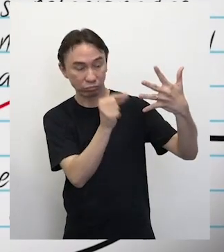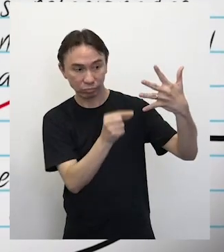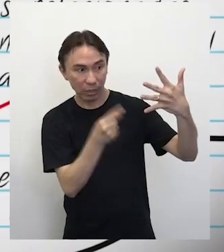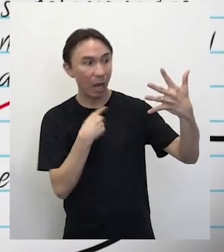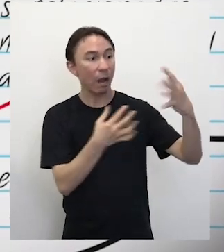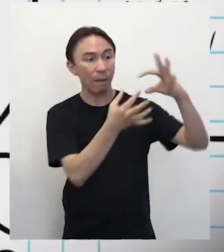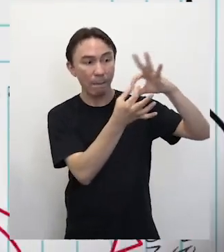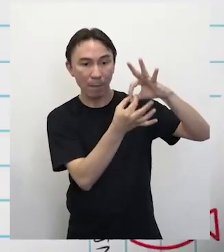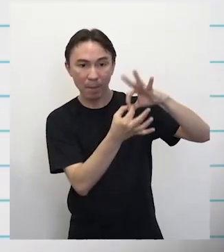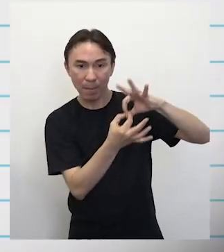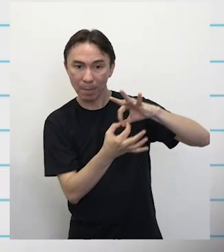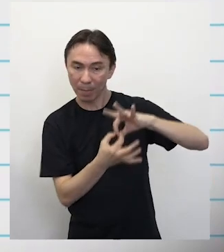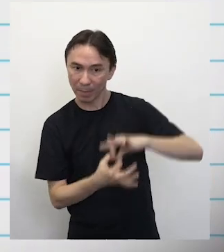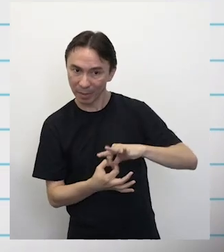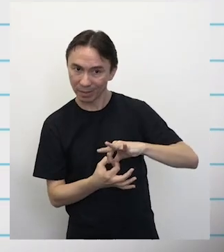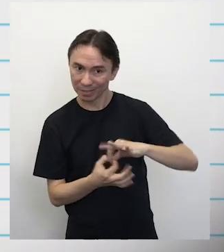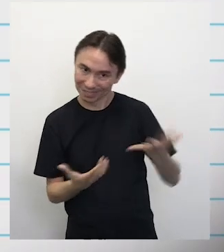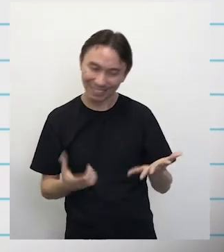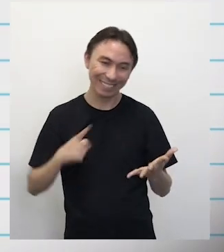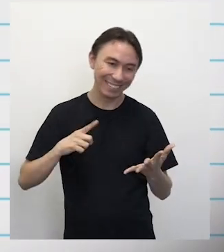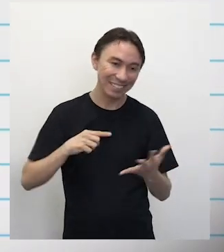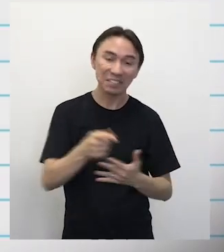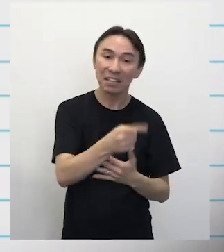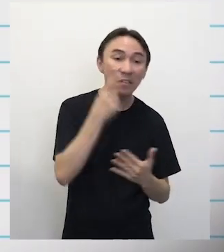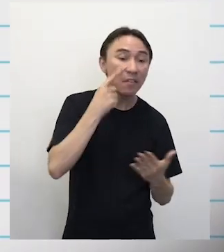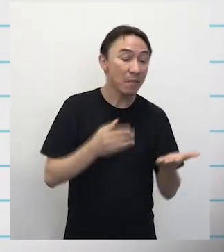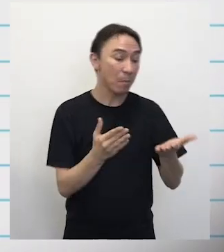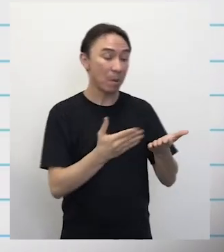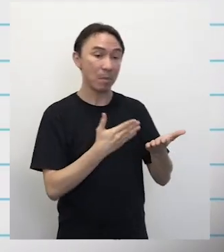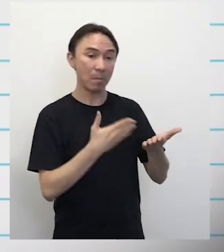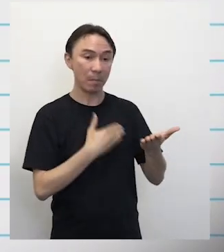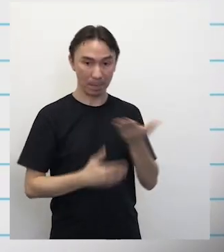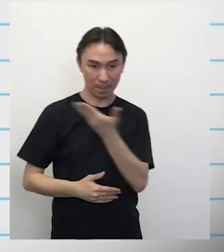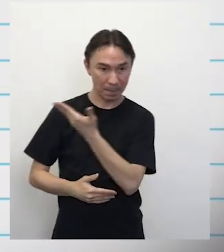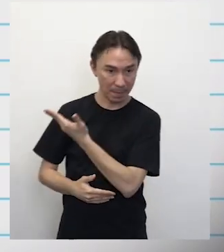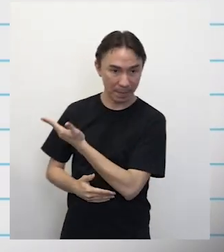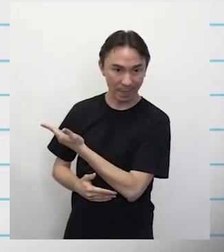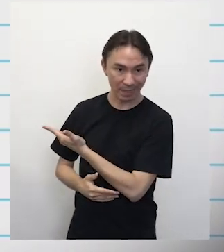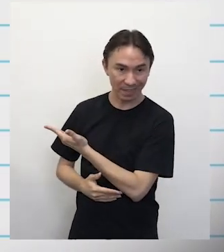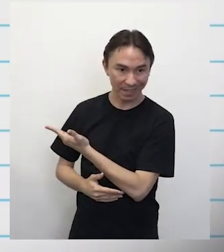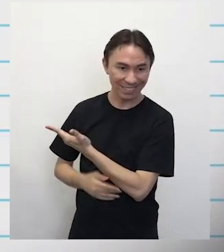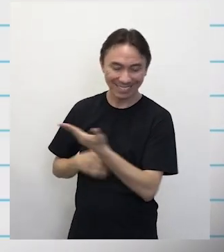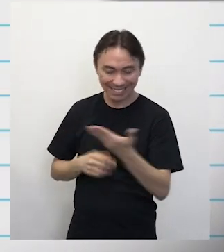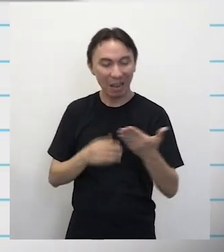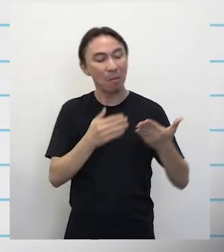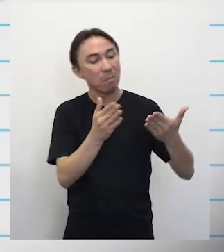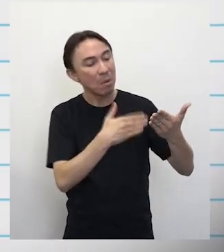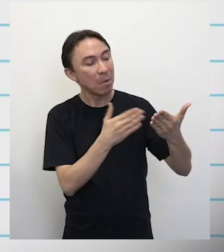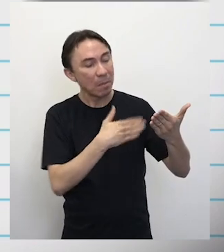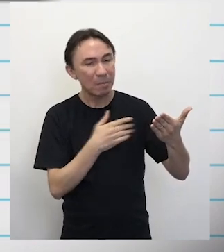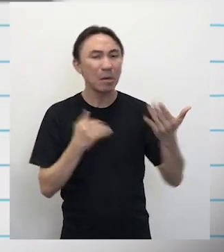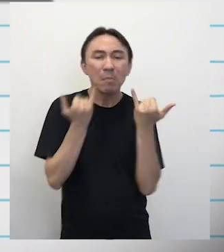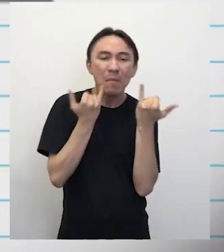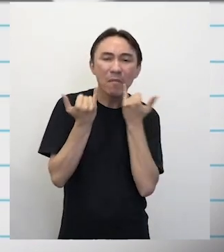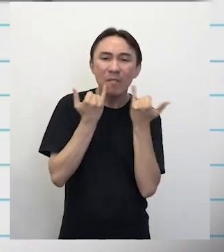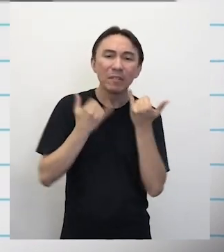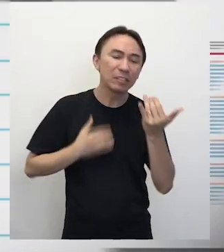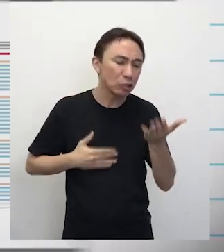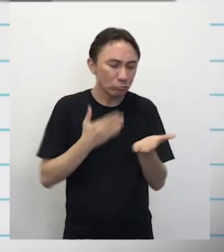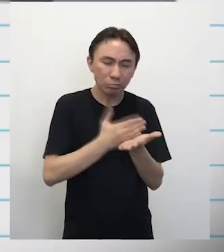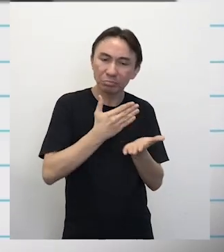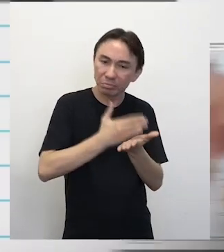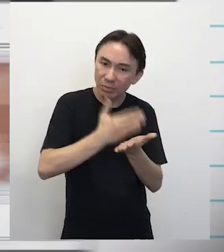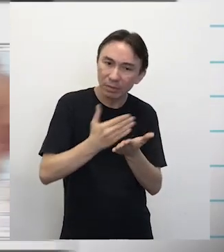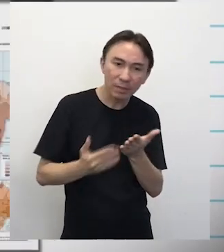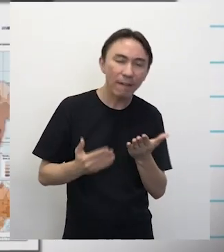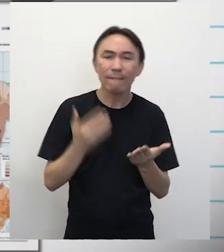indicadores apresentados. Não deixe de conferir a publicação. Nela você encontrará muitos dados e informações divididas de maneira didática,